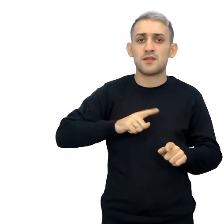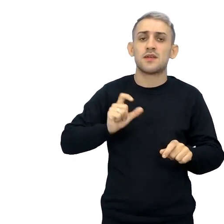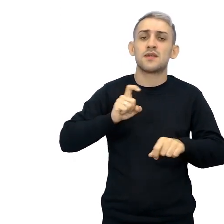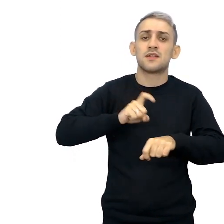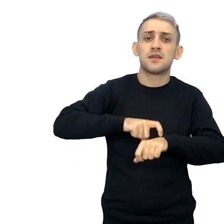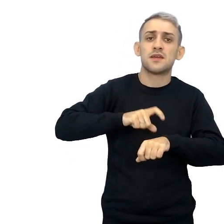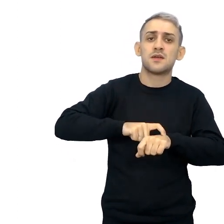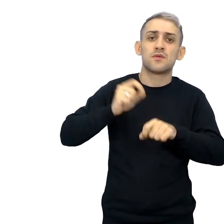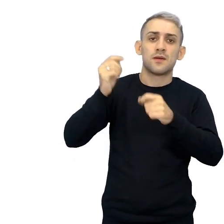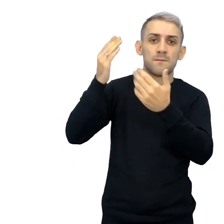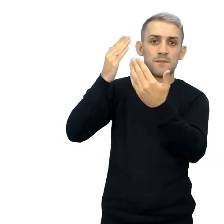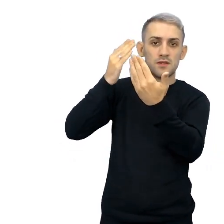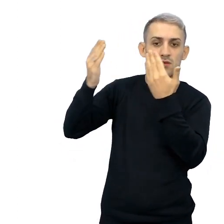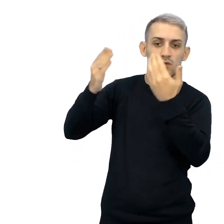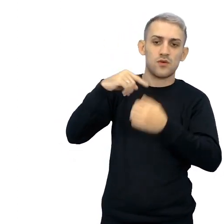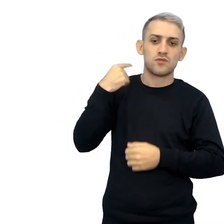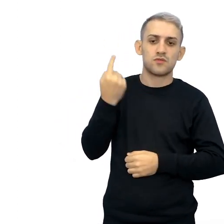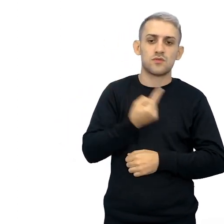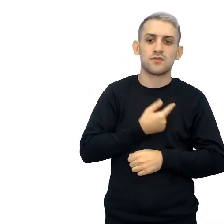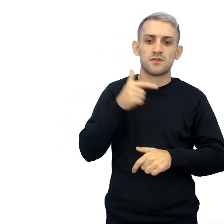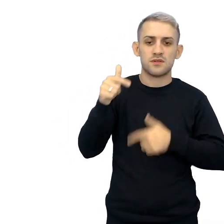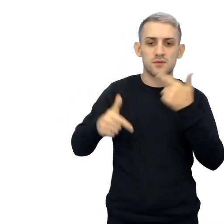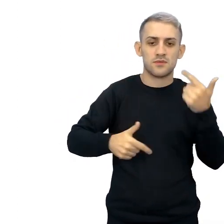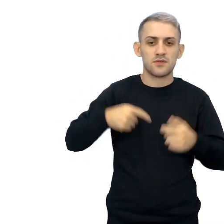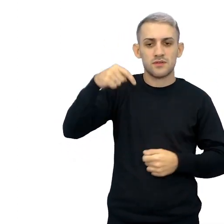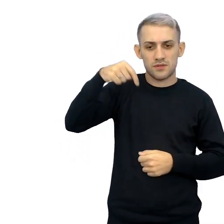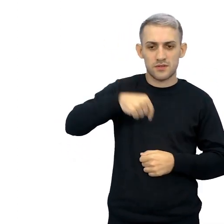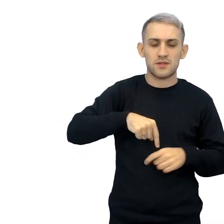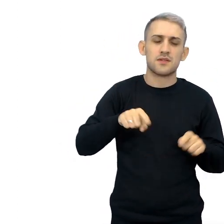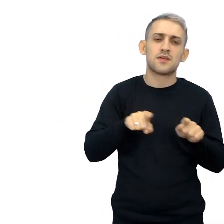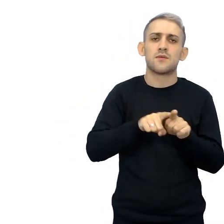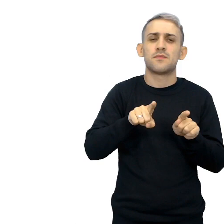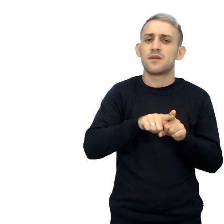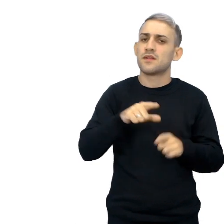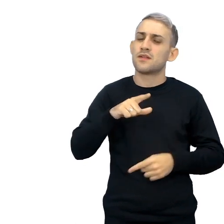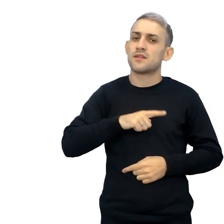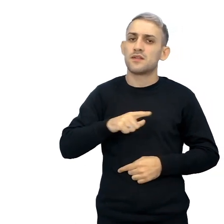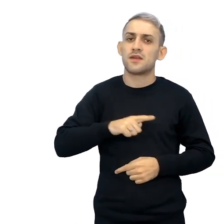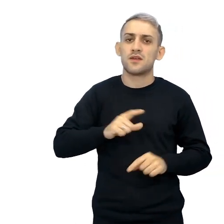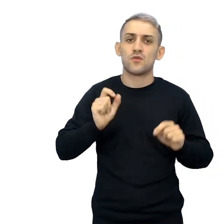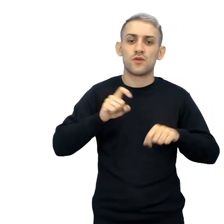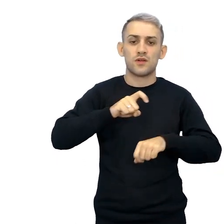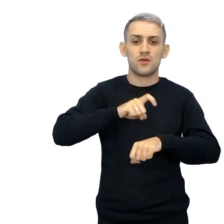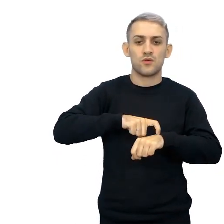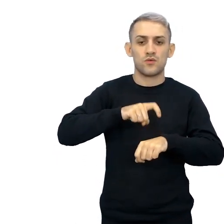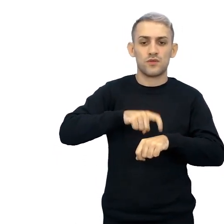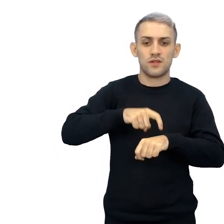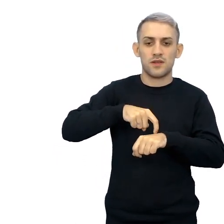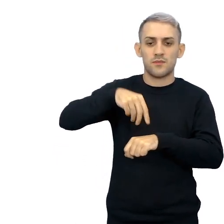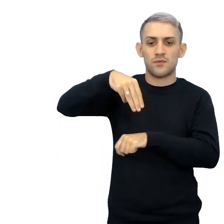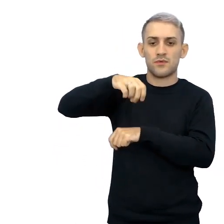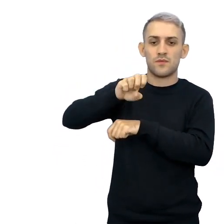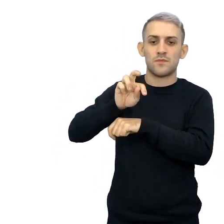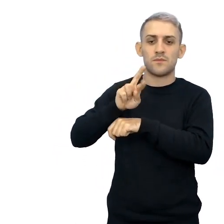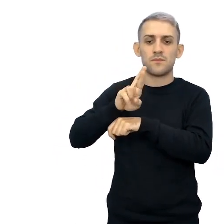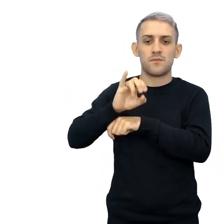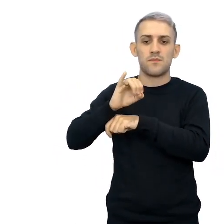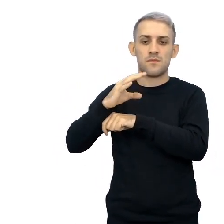tempo psicológico que a gente está trabalhando. E temos também, né, o tempo métrico, que é o